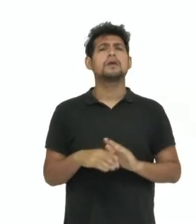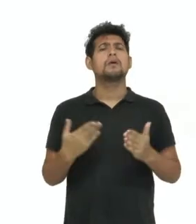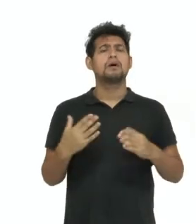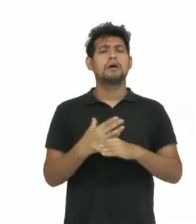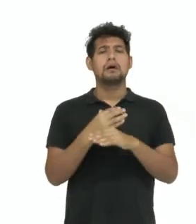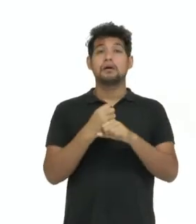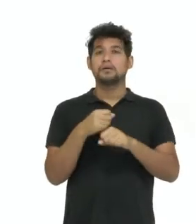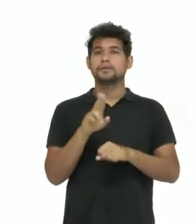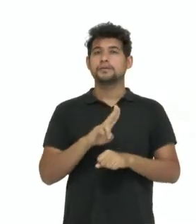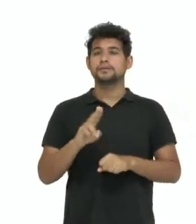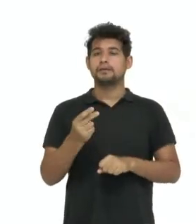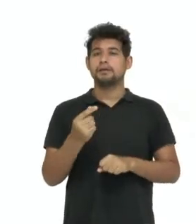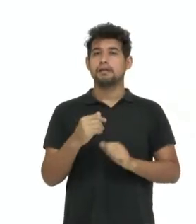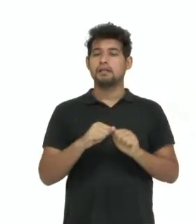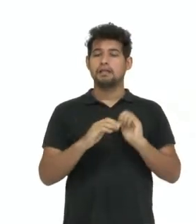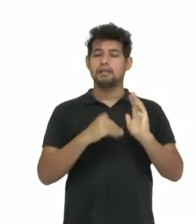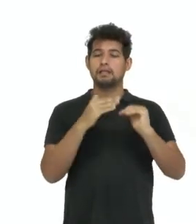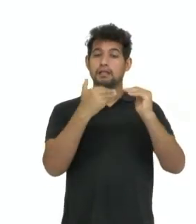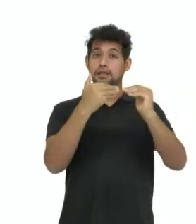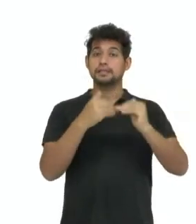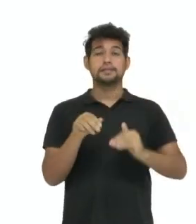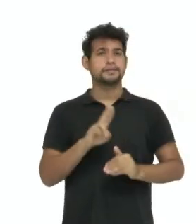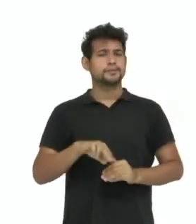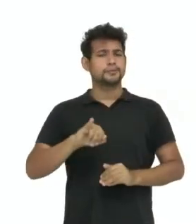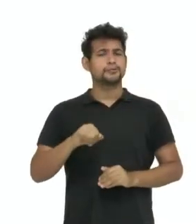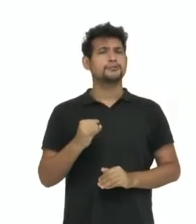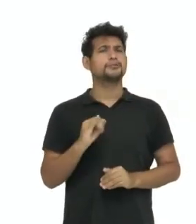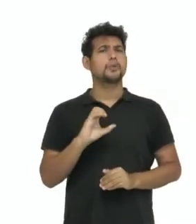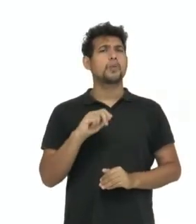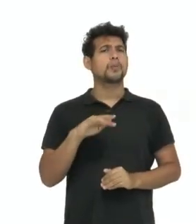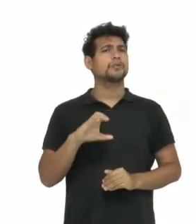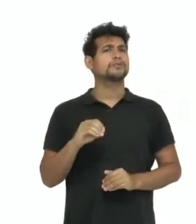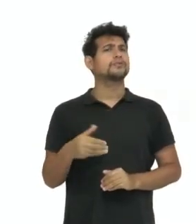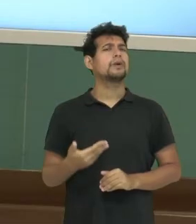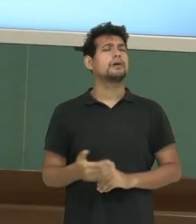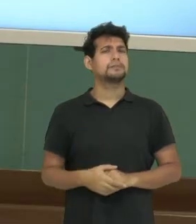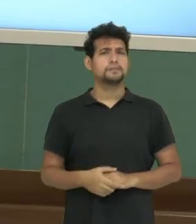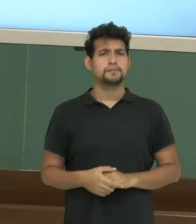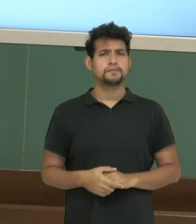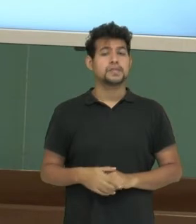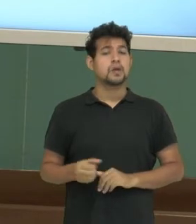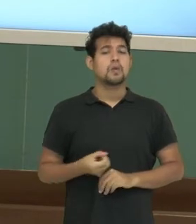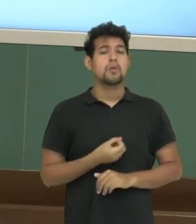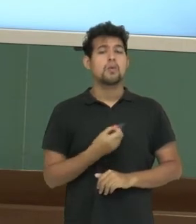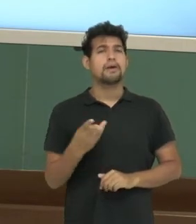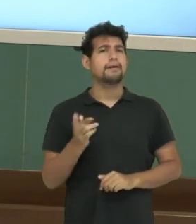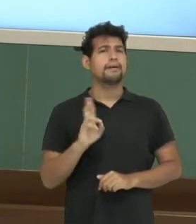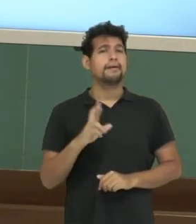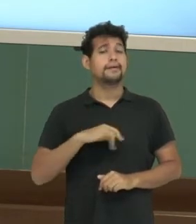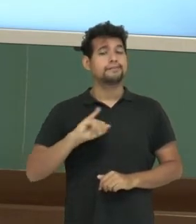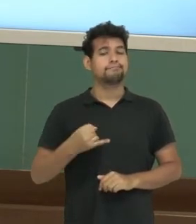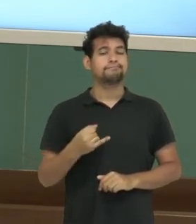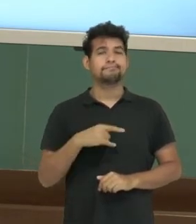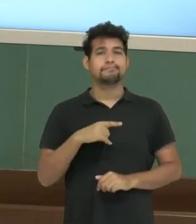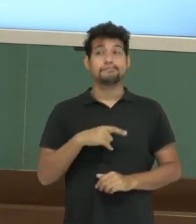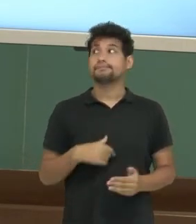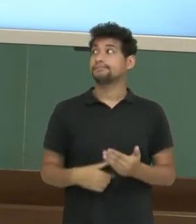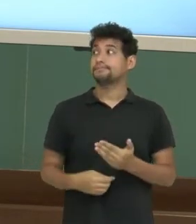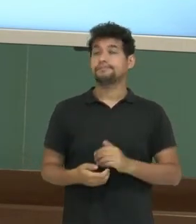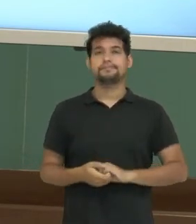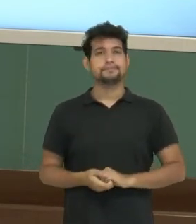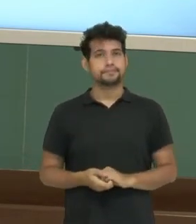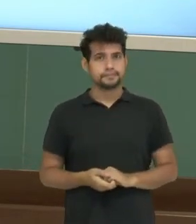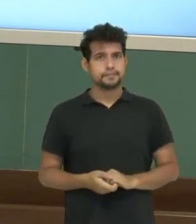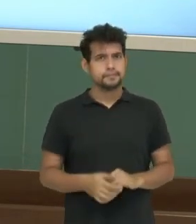montante esse capital irá gerar se o regime for de juro composto? Quantos reais de juro obterá nessa operação?